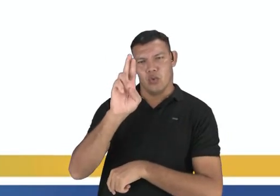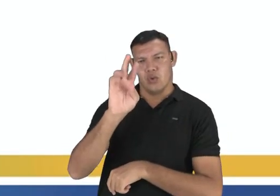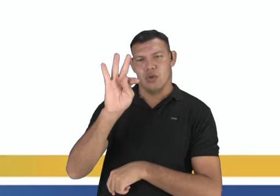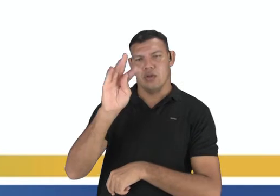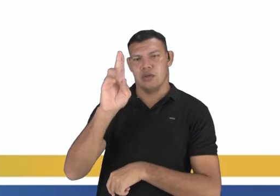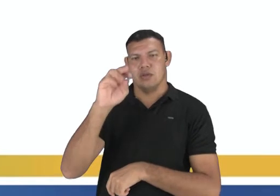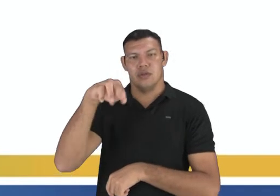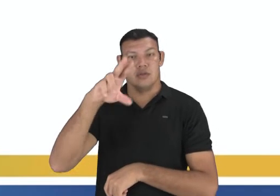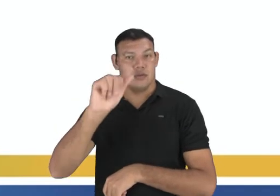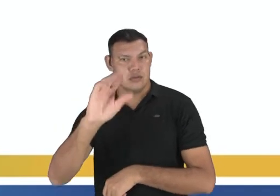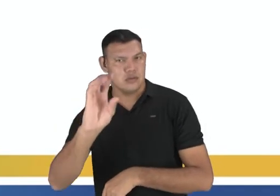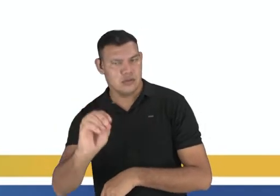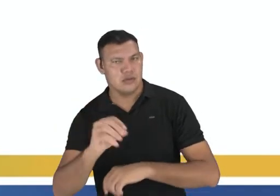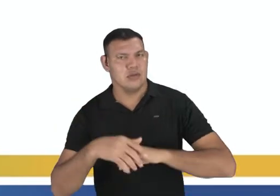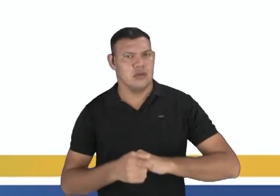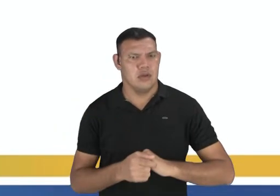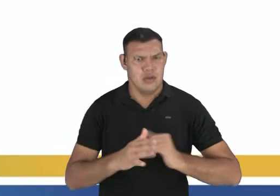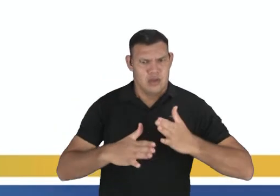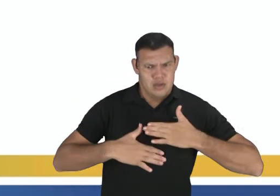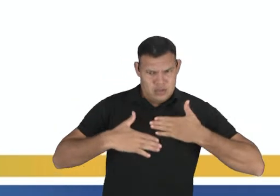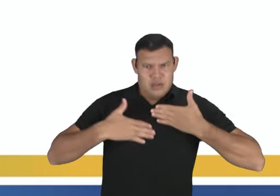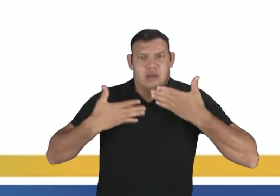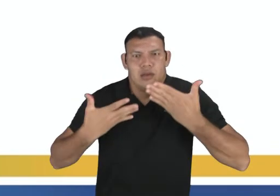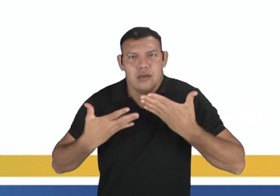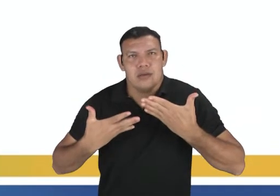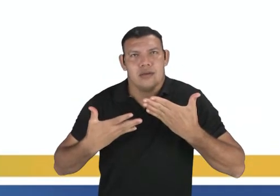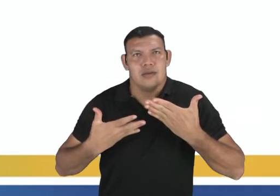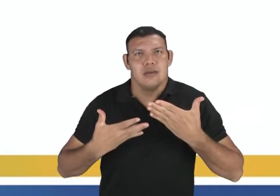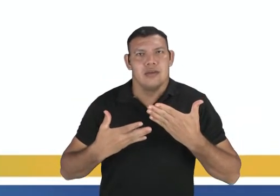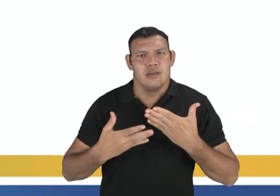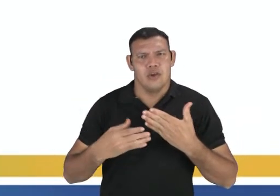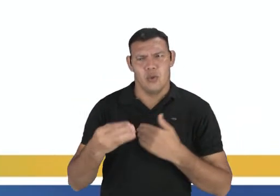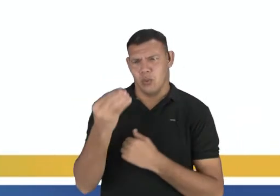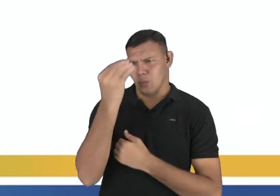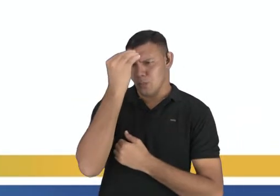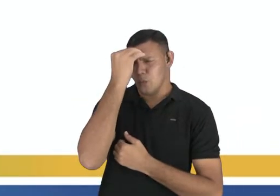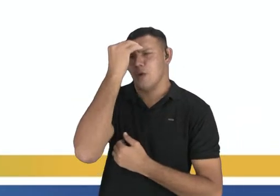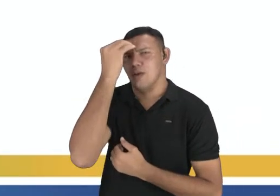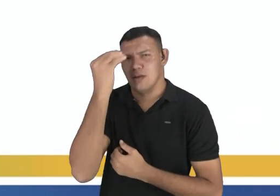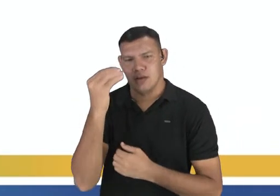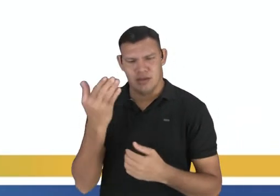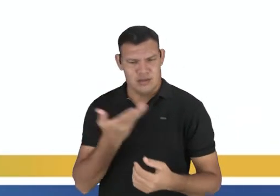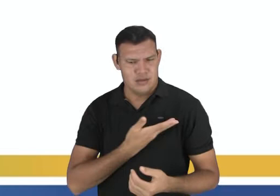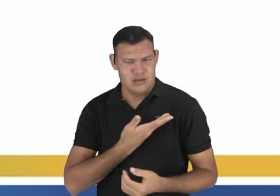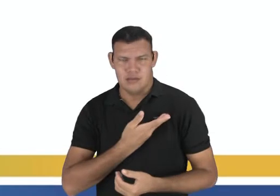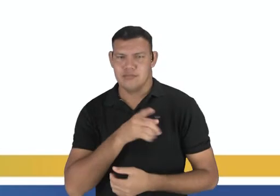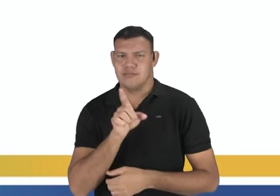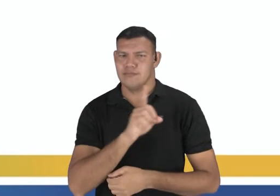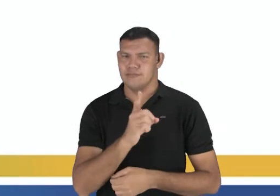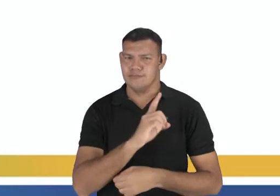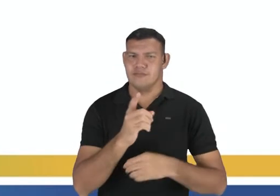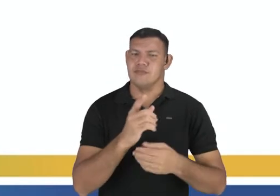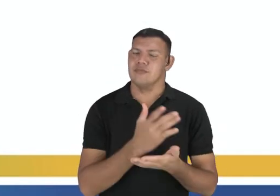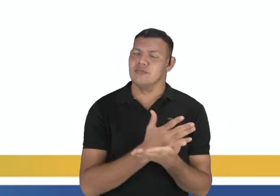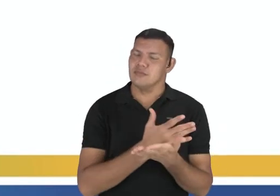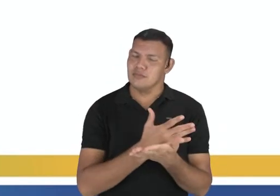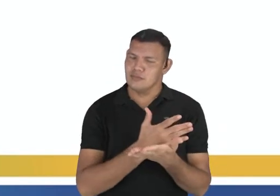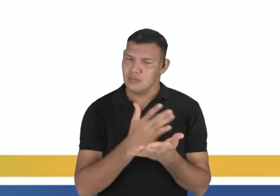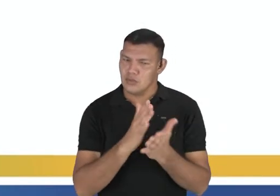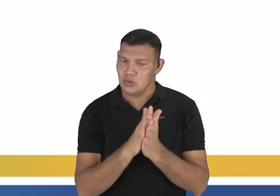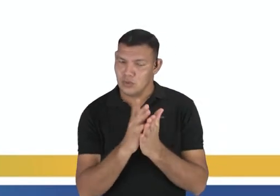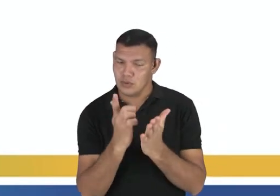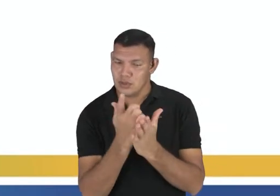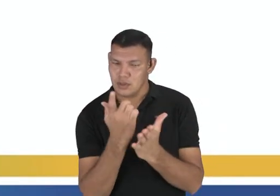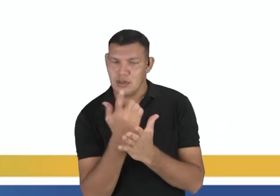Estacou assombrado. Não podia ser o beijo da amizade, podia ser o epílogo de um livro